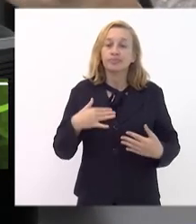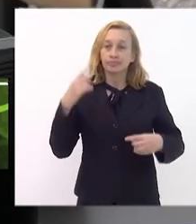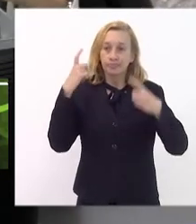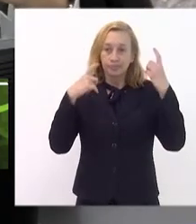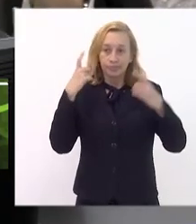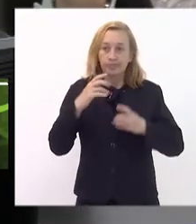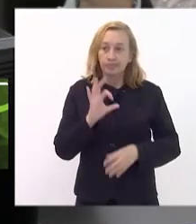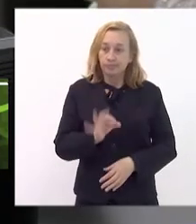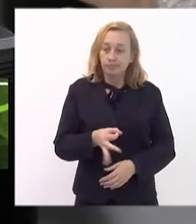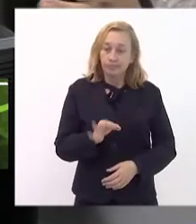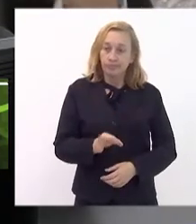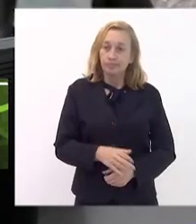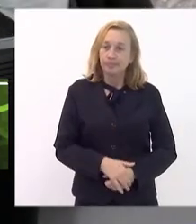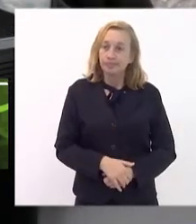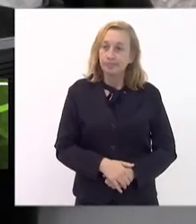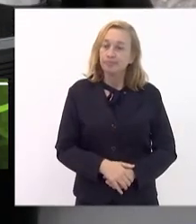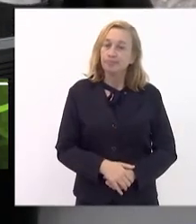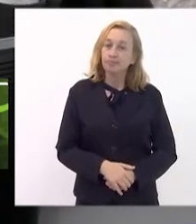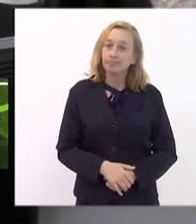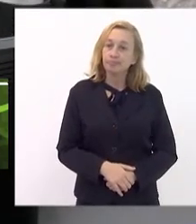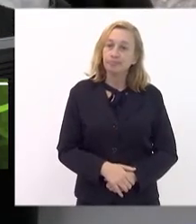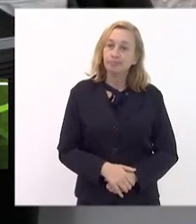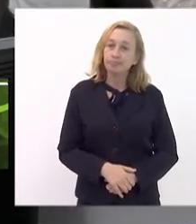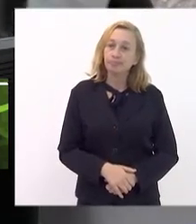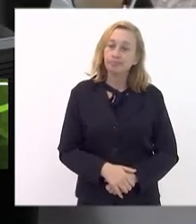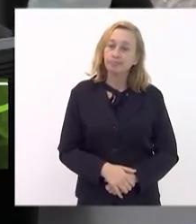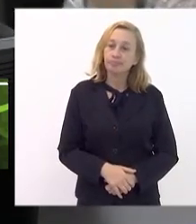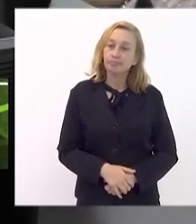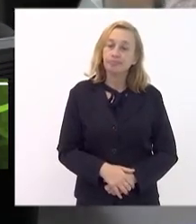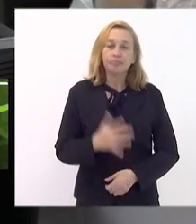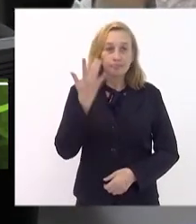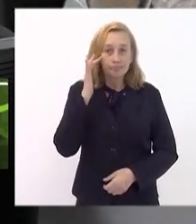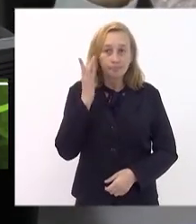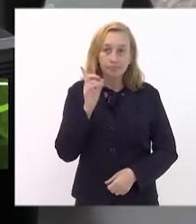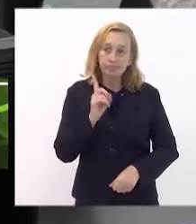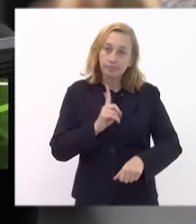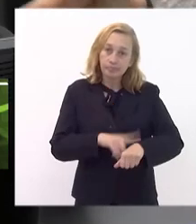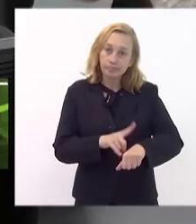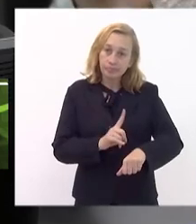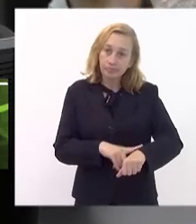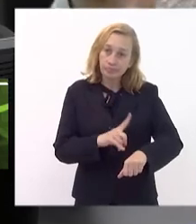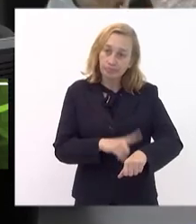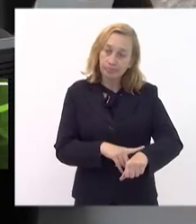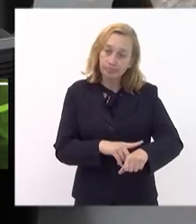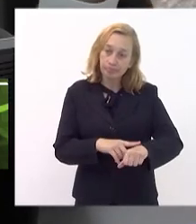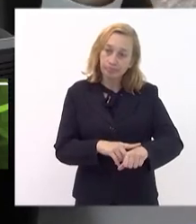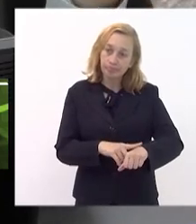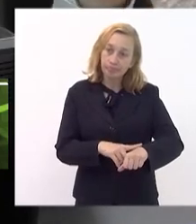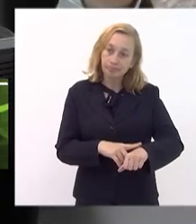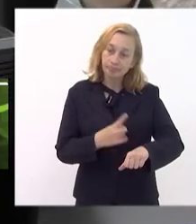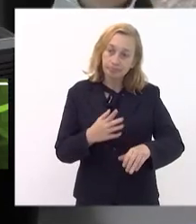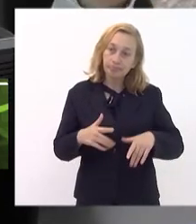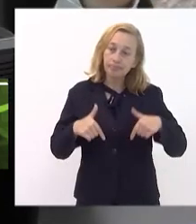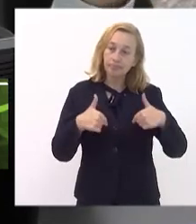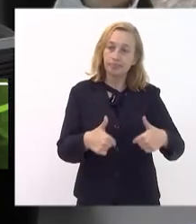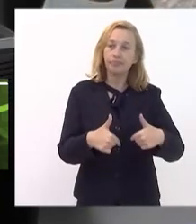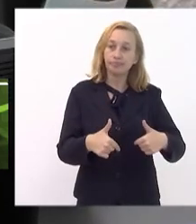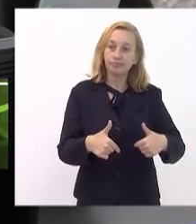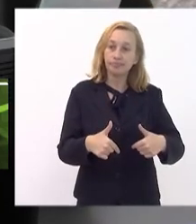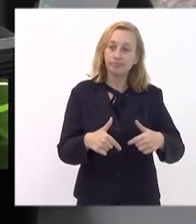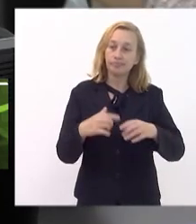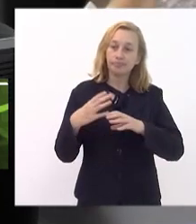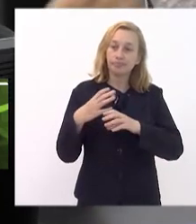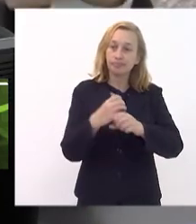é exatamente com essa questão. Assim, porque eu acho que é hora de levar institucionalmente essa revisão